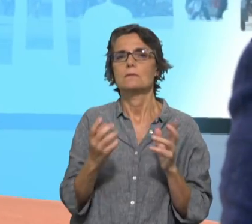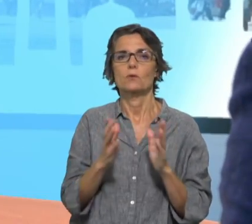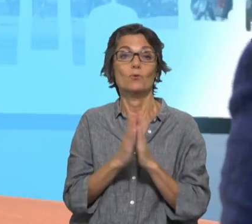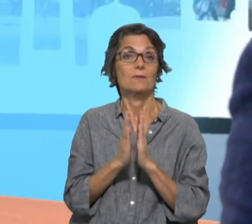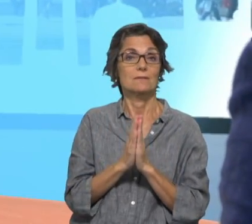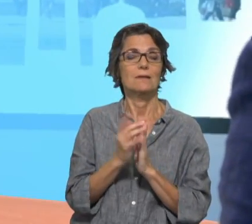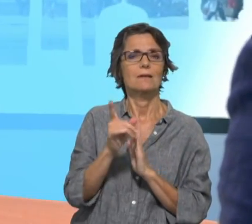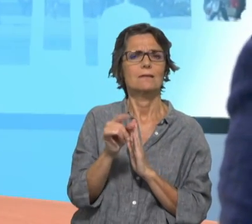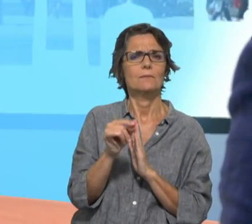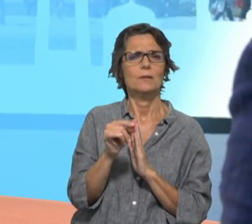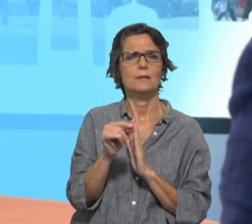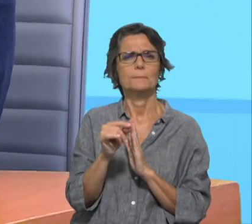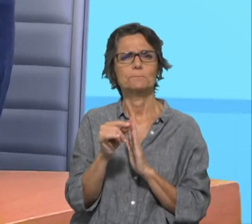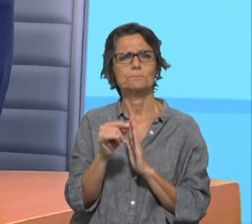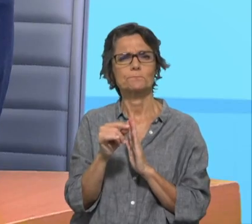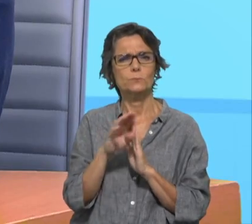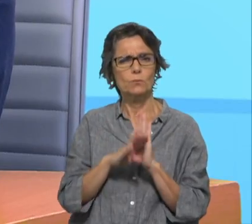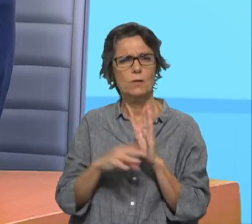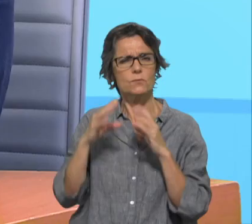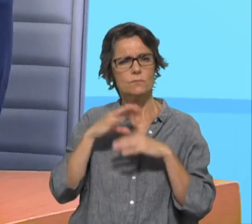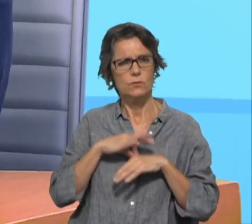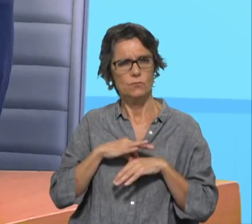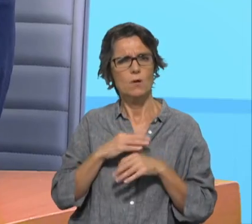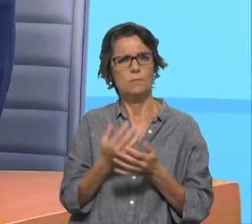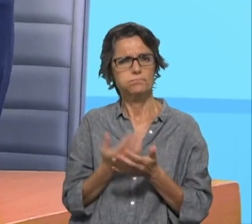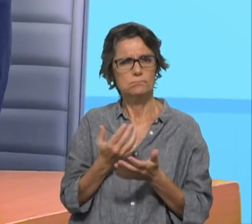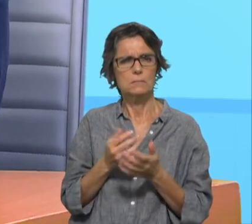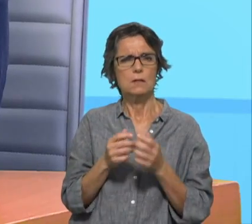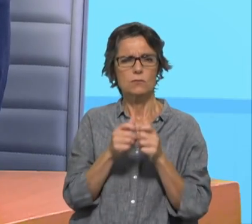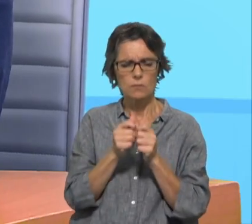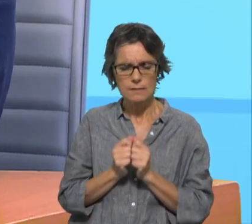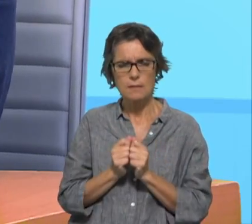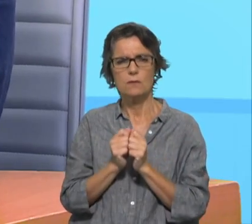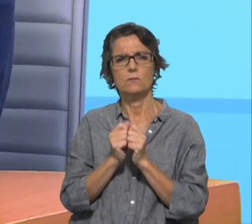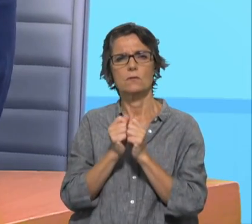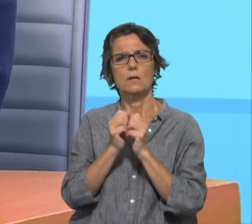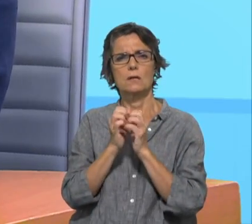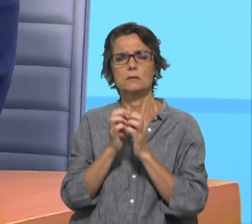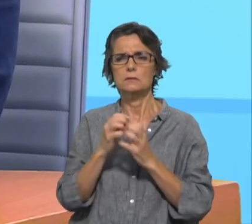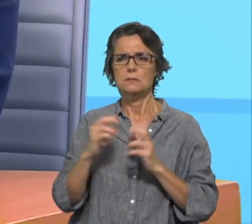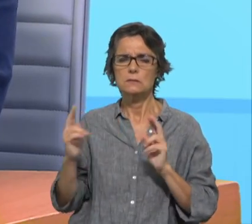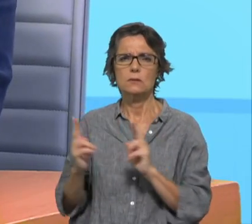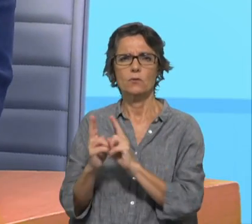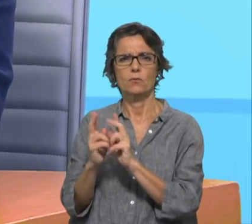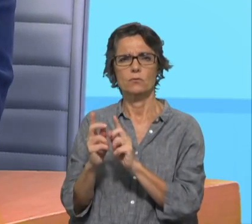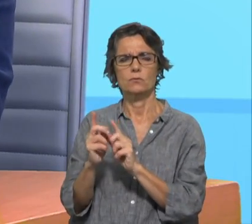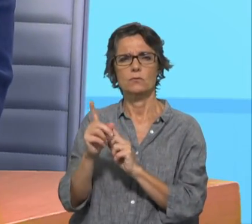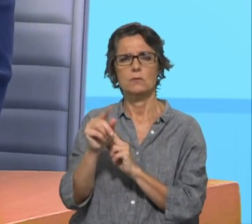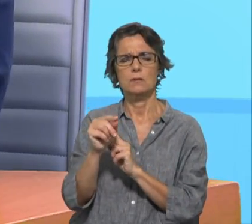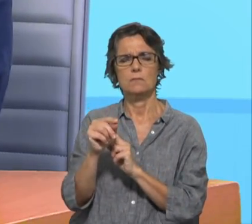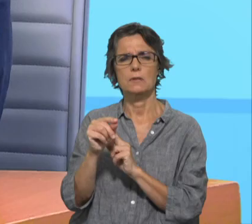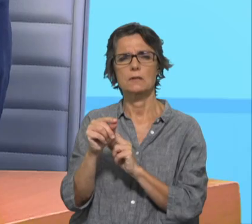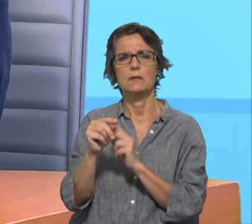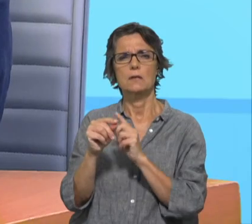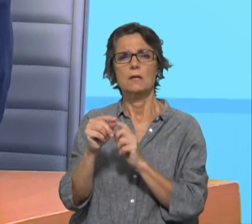os momentos que privilegia espirituais, de oração, de adoração, de encontro, a grande procissão eucarística